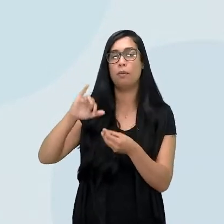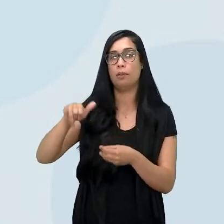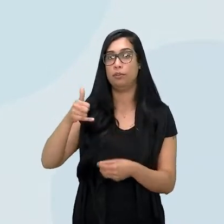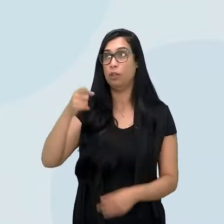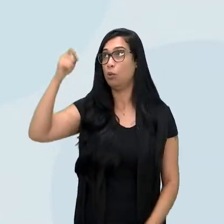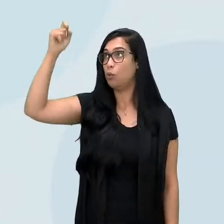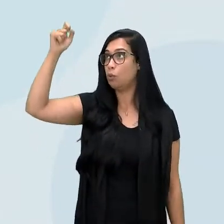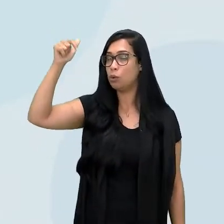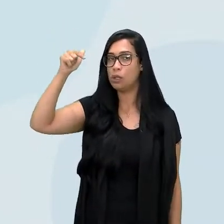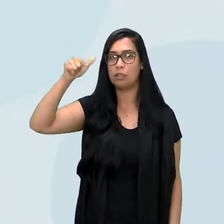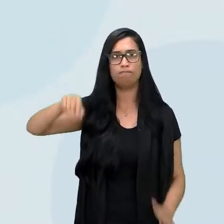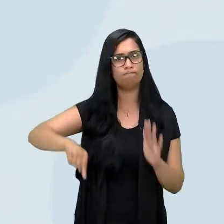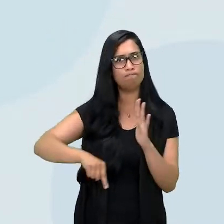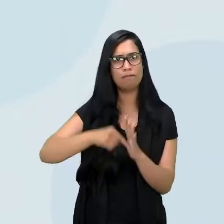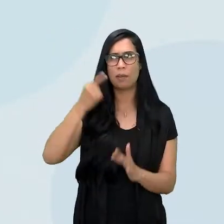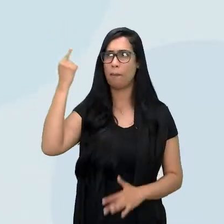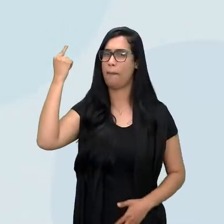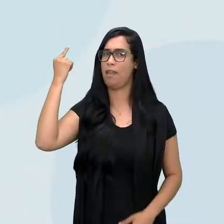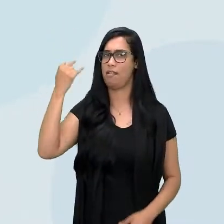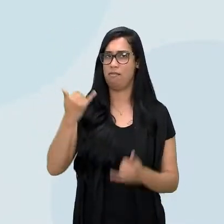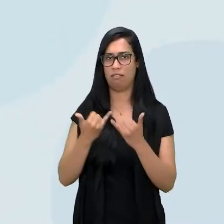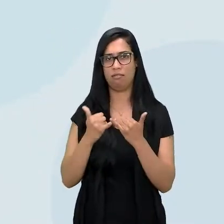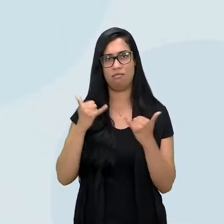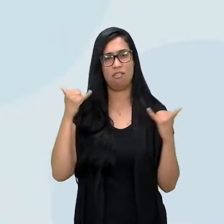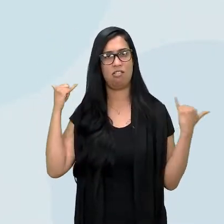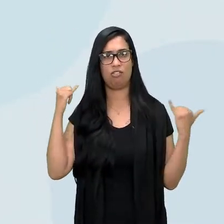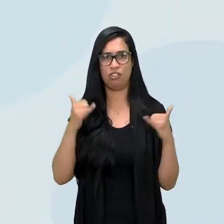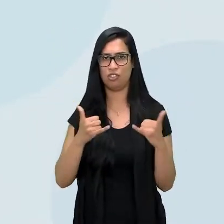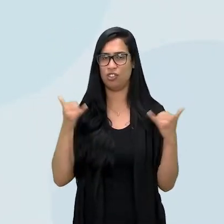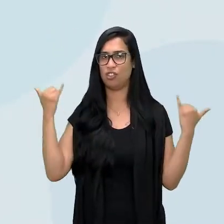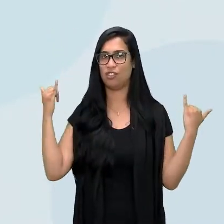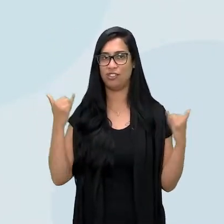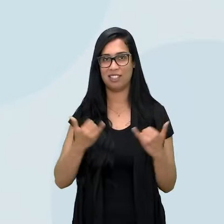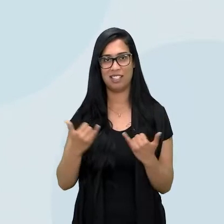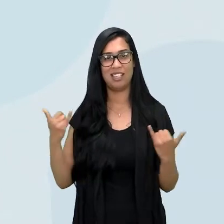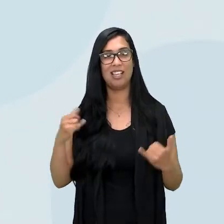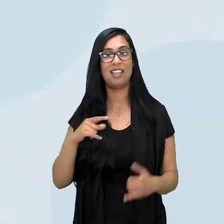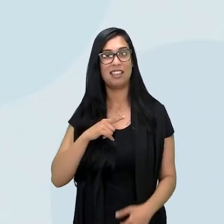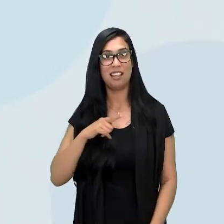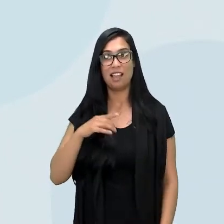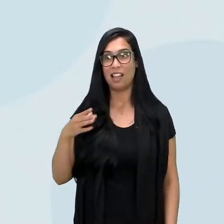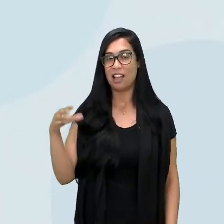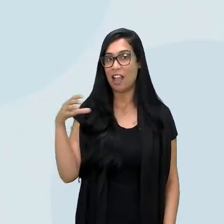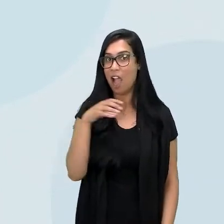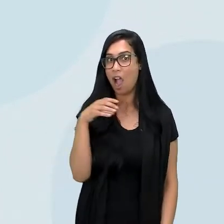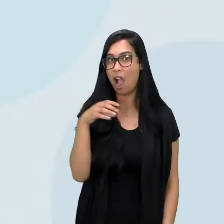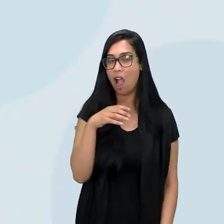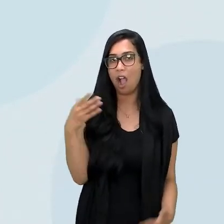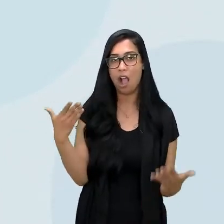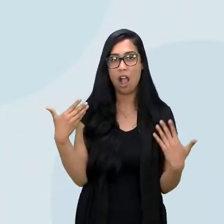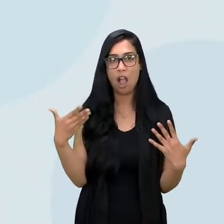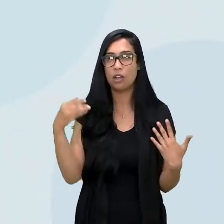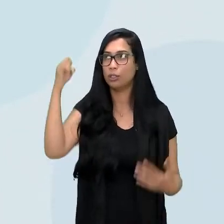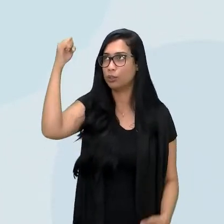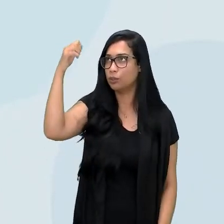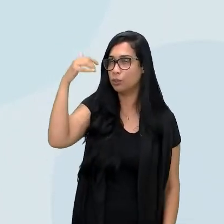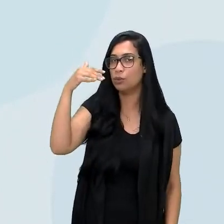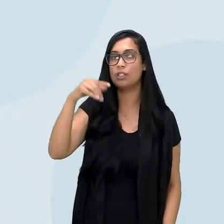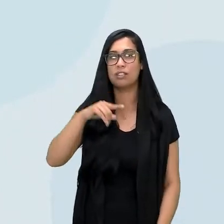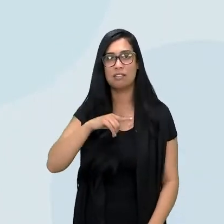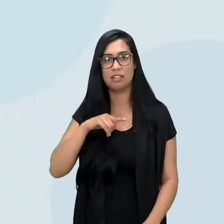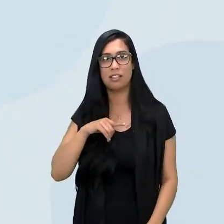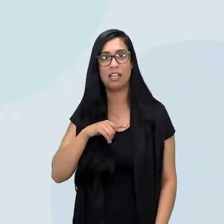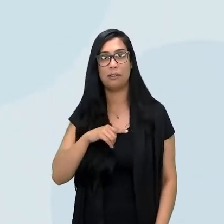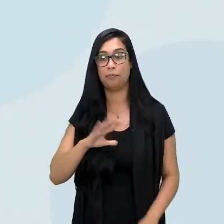fonte primária aí de energia, né? Além de calor e luz, tem outras coisas outras transformações que os seres